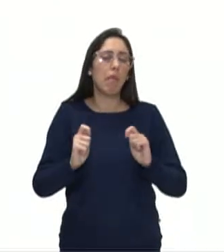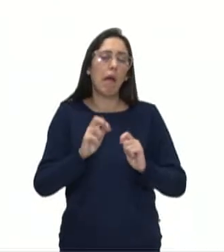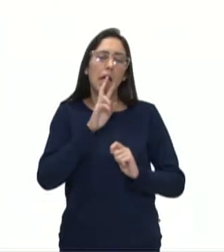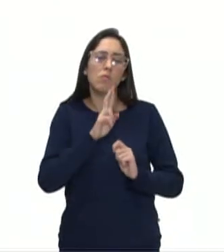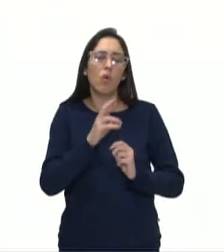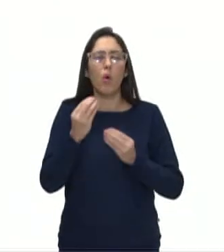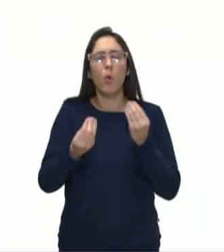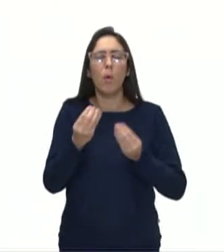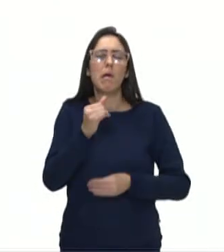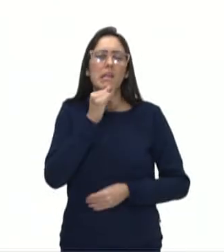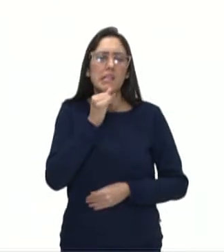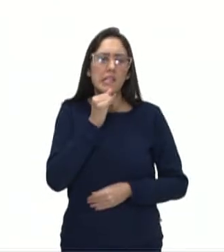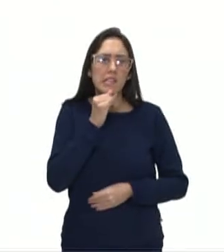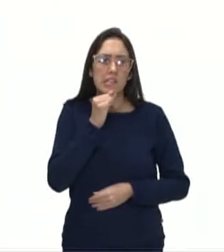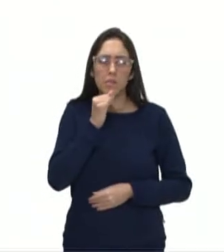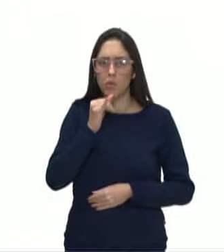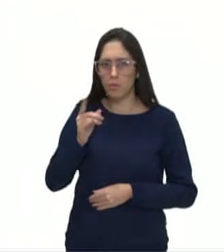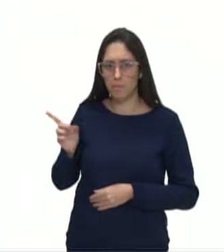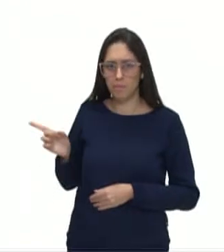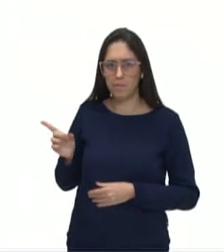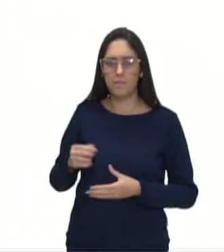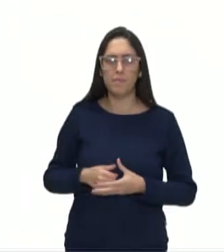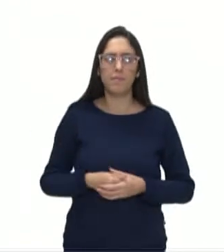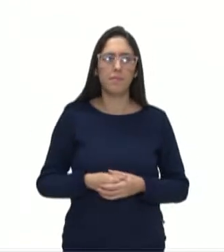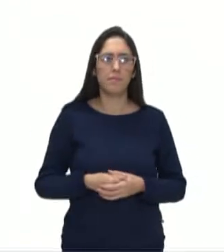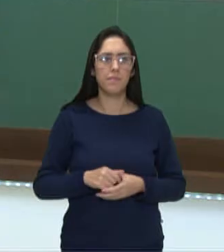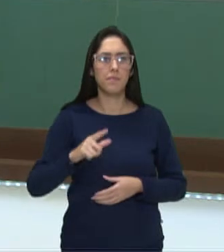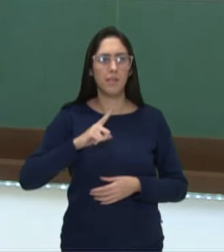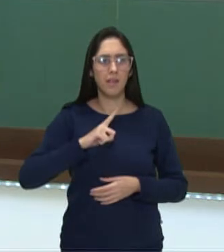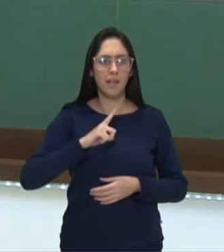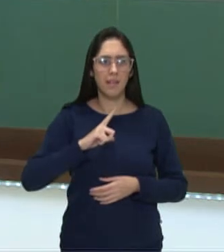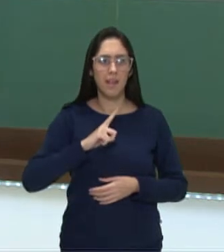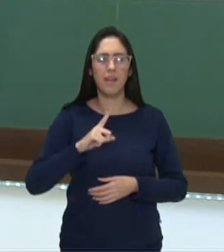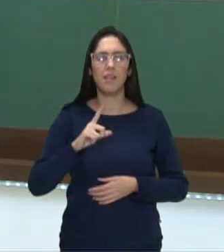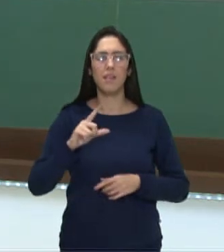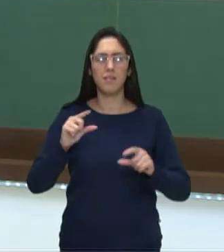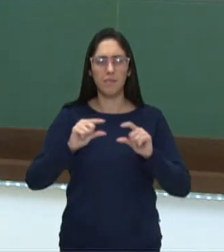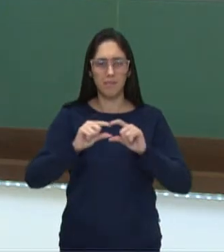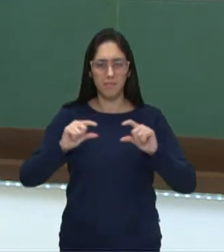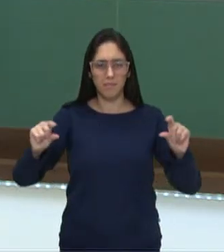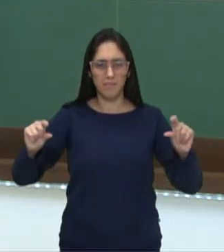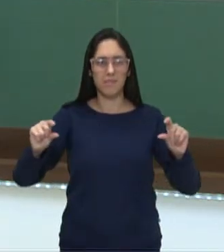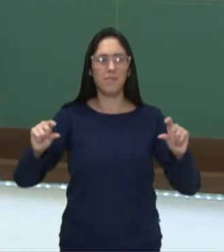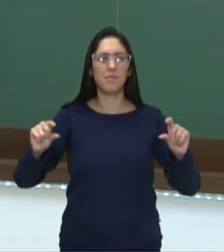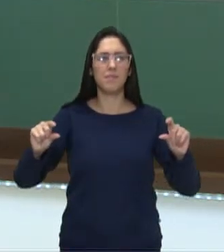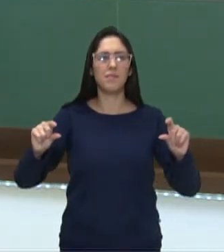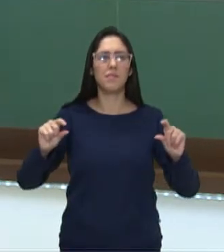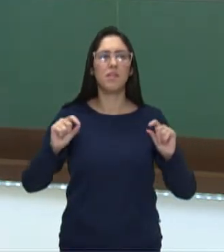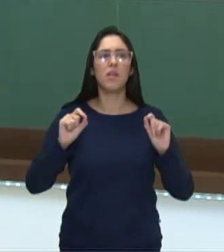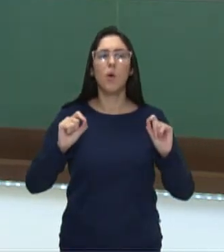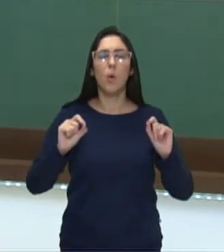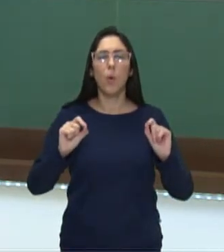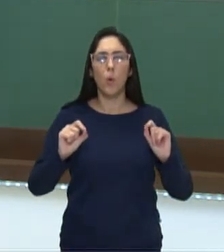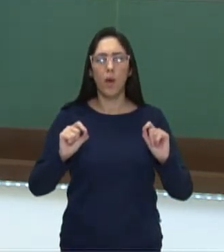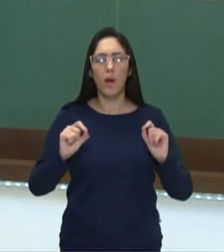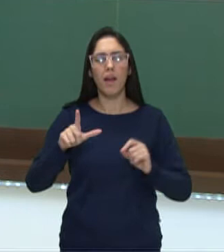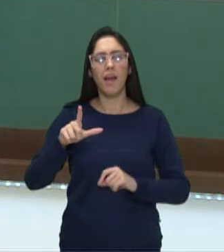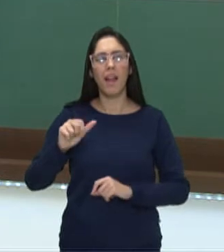apenas, tá? Então, este termo, la vida dos Consero,